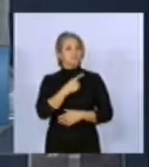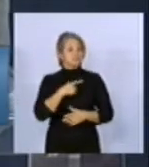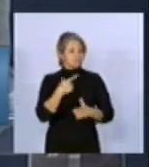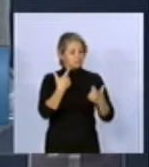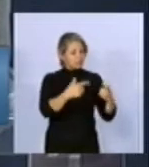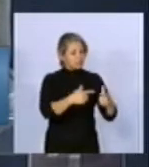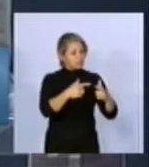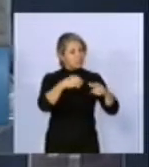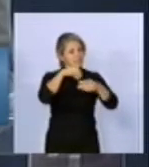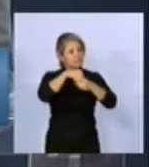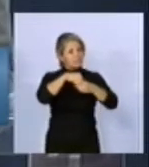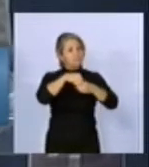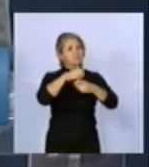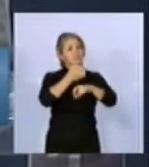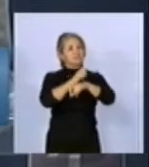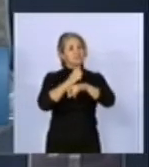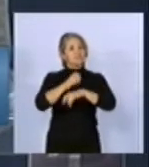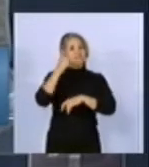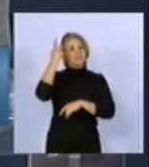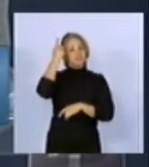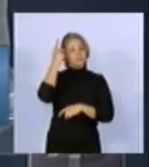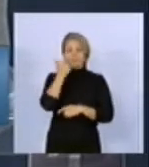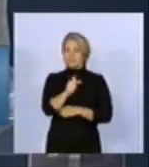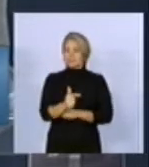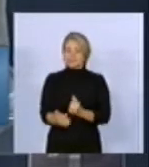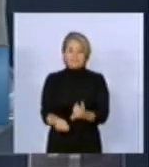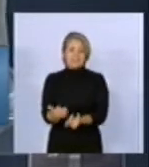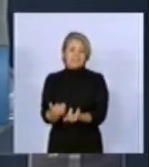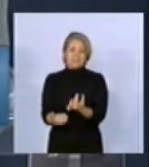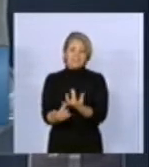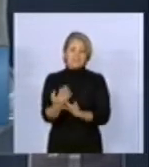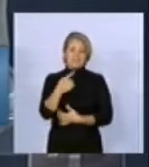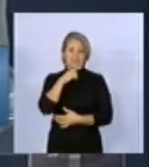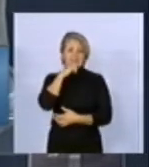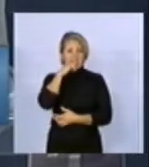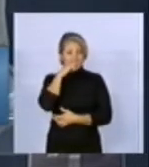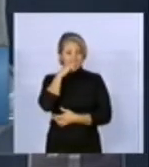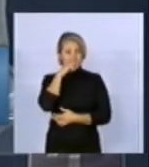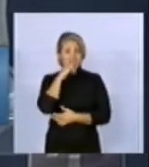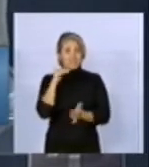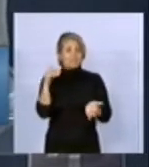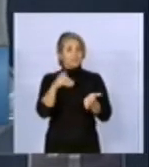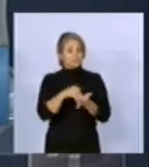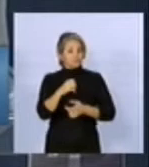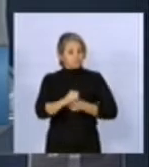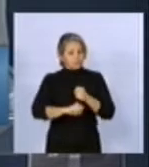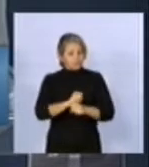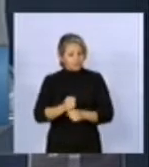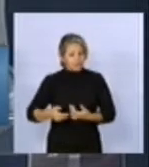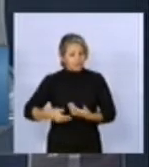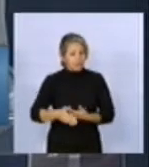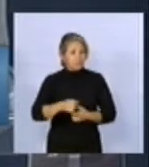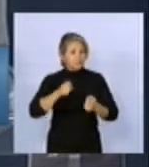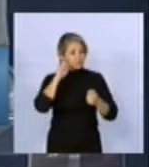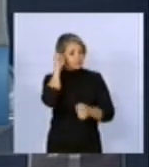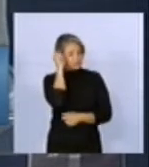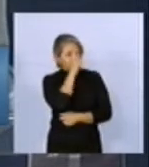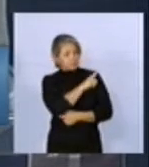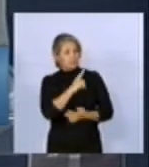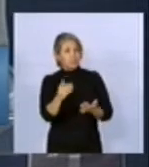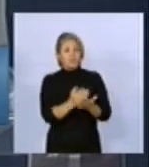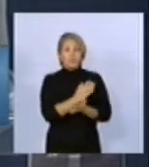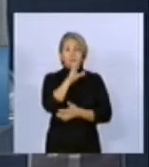São Paulo com mais de noventa porcento sem queima e só para completar esse último ano foi muito duro para